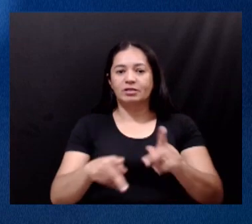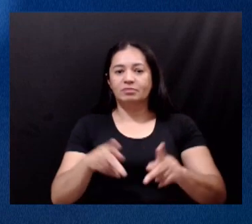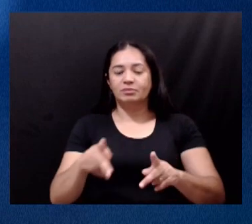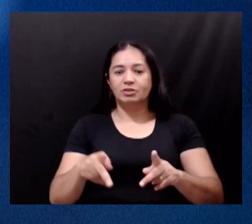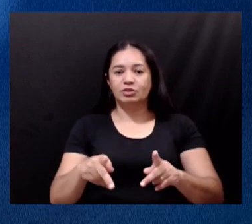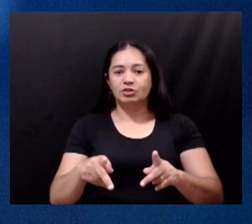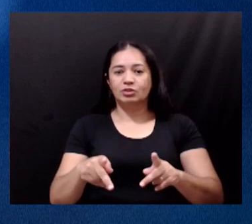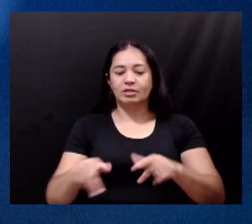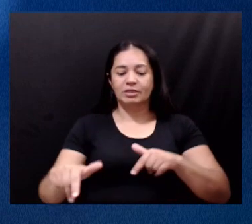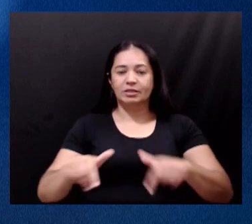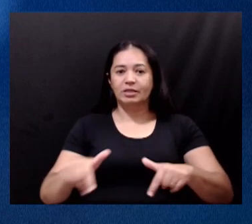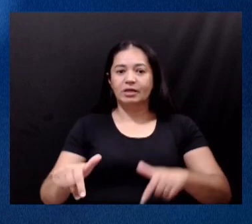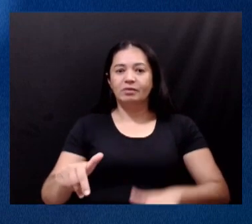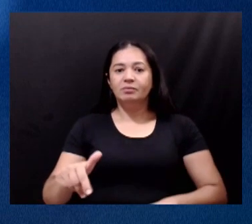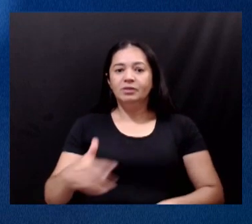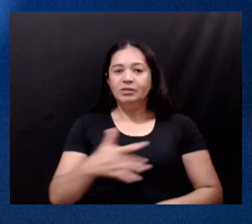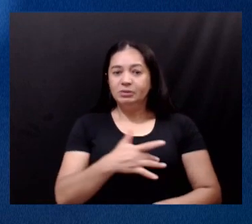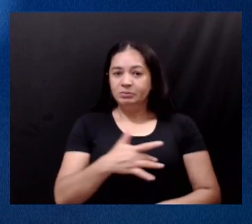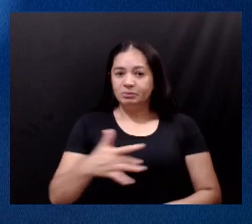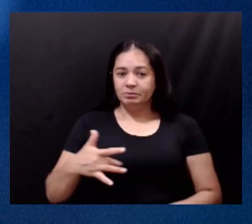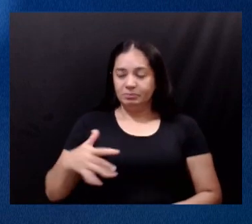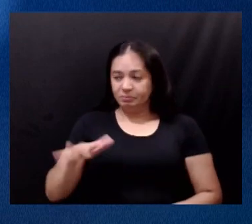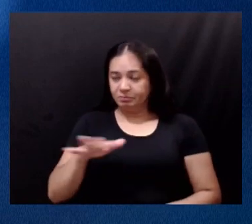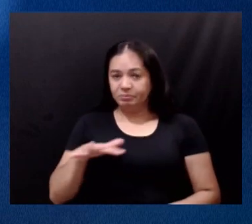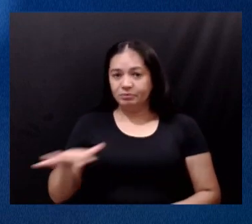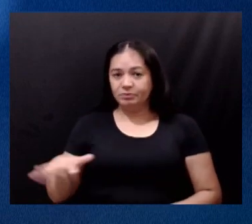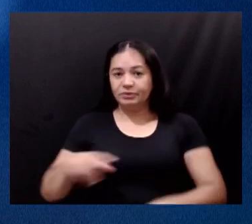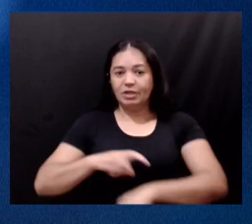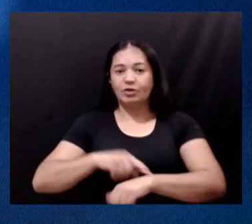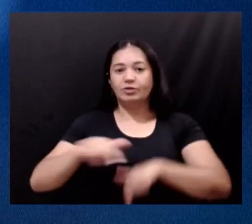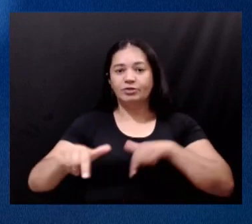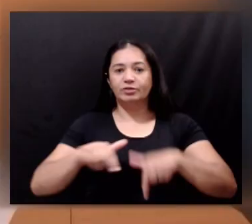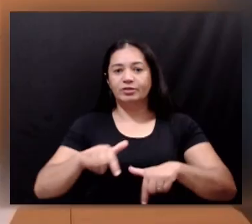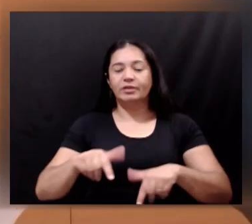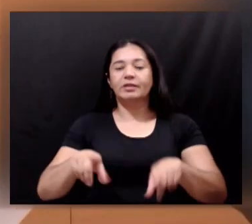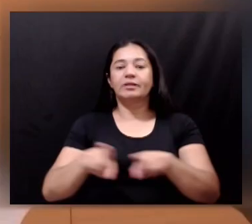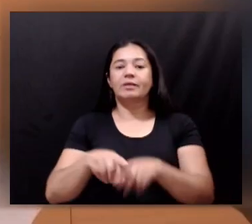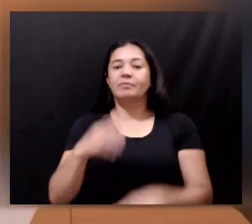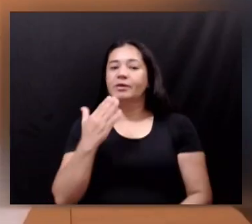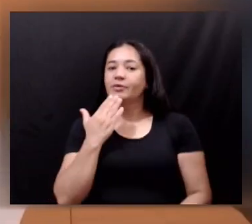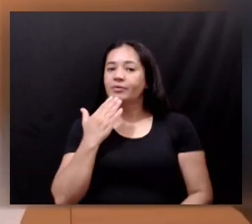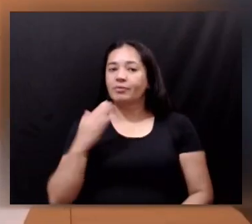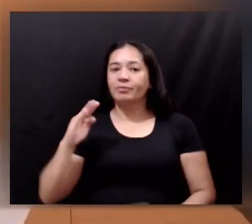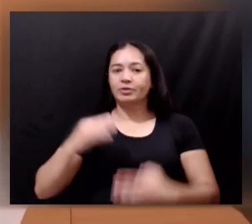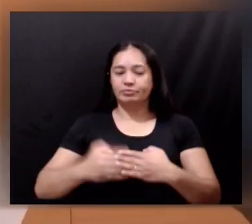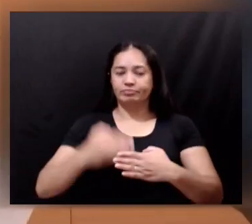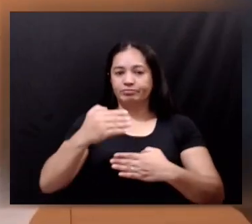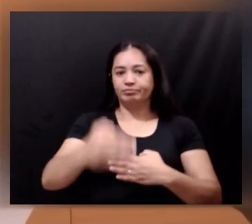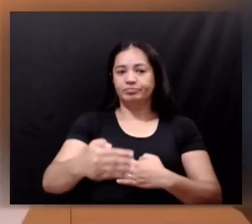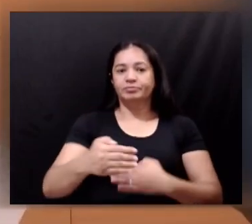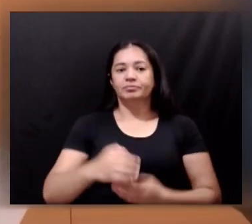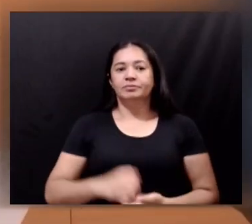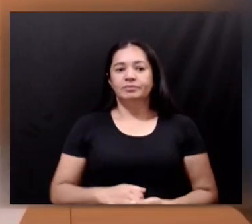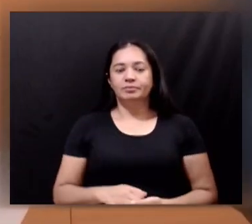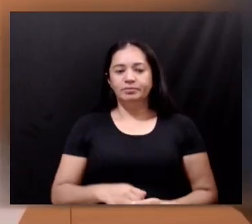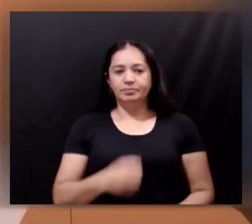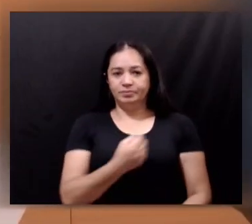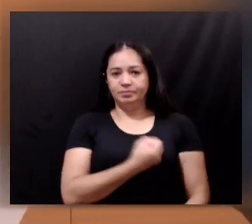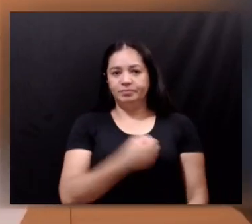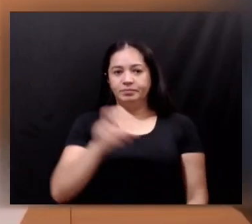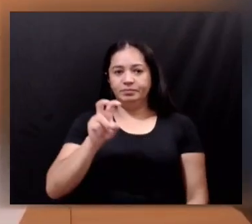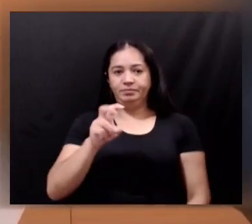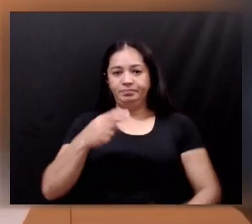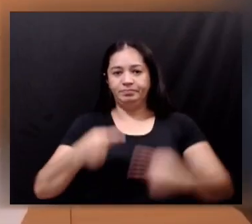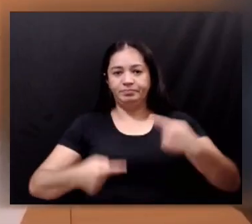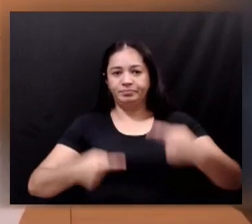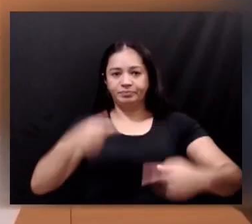exercício de suas funções, teve o pedido de vistas pela própria autora. Item 5. Discussão e votação do parecer